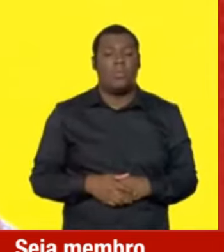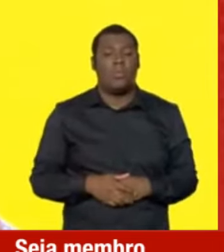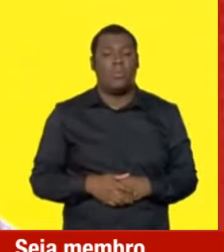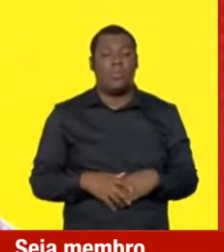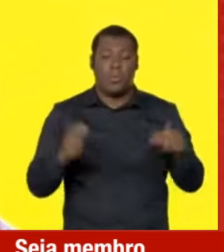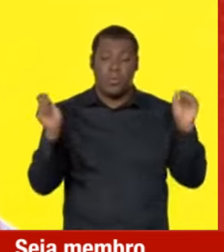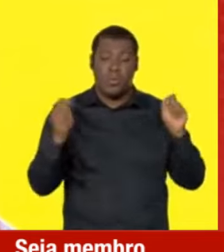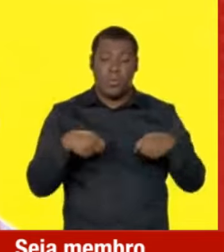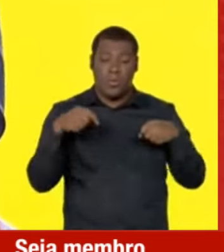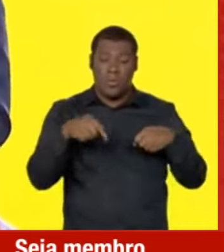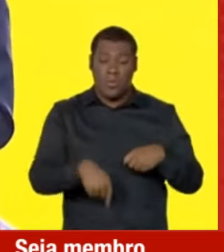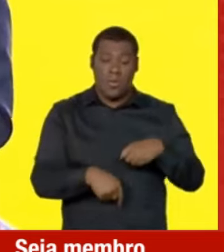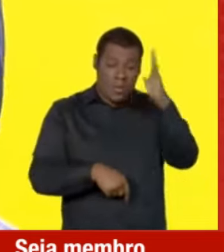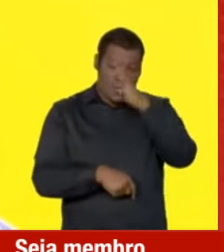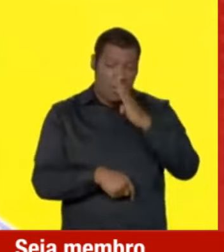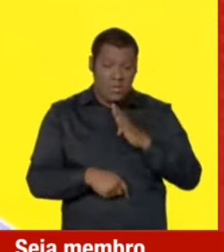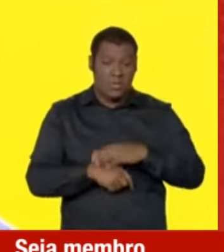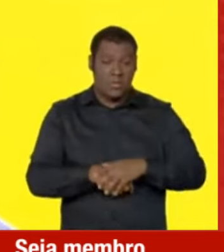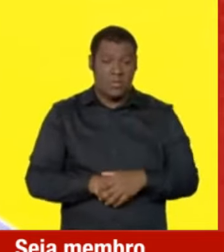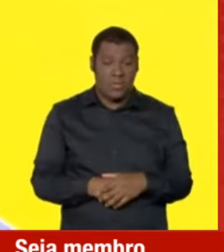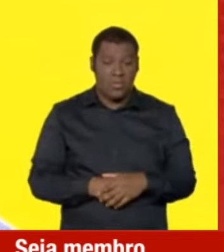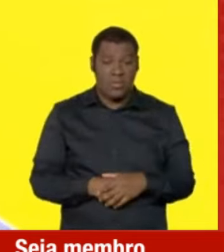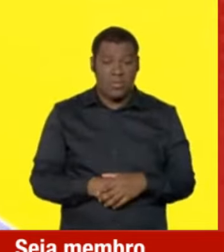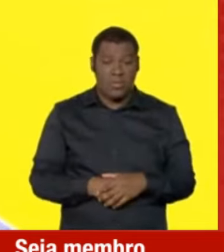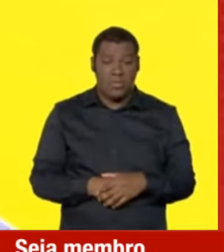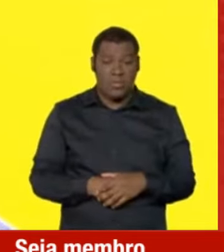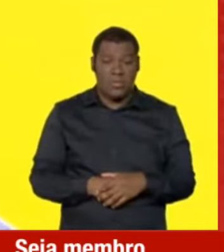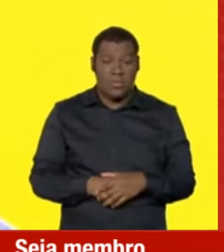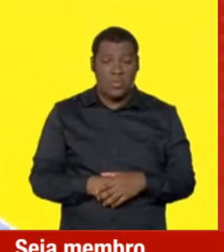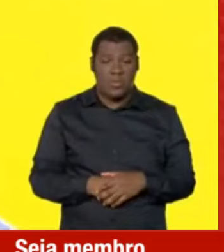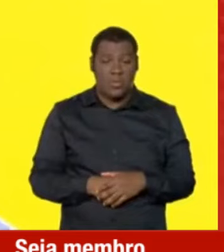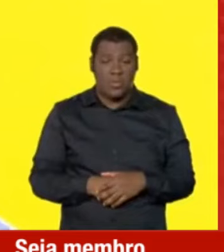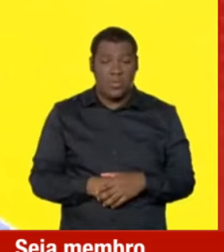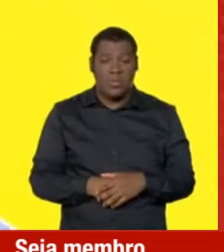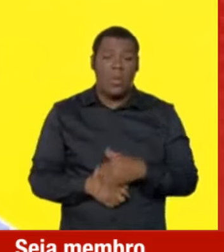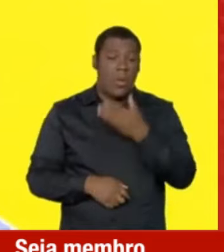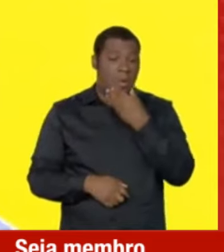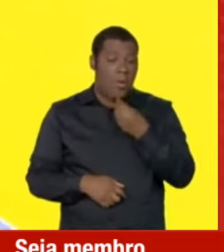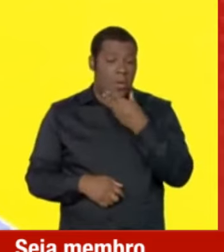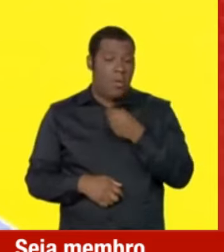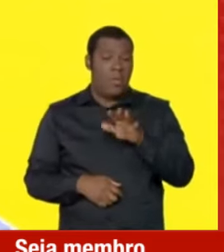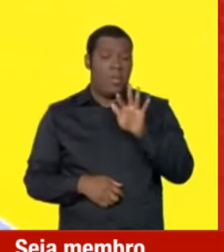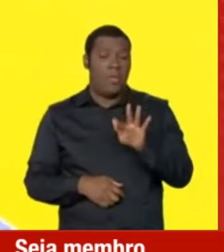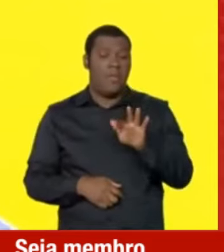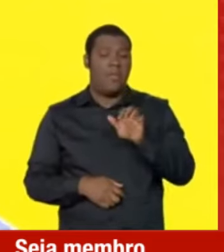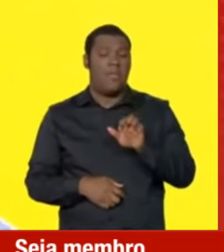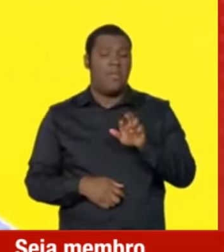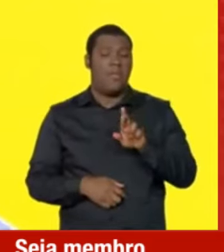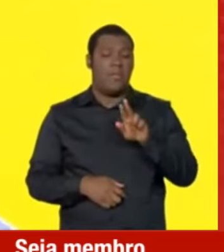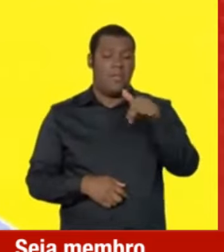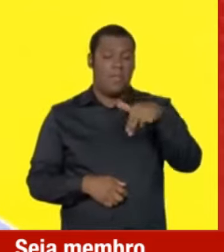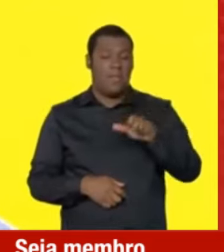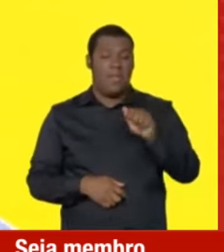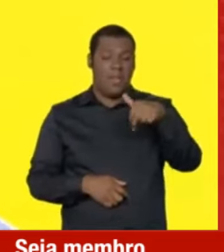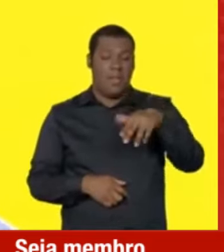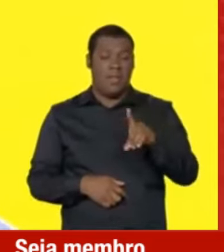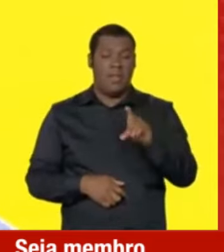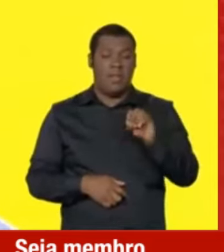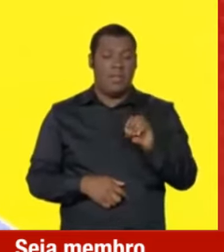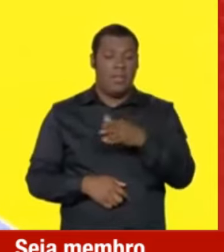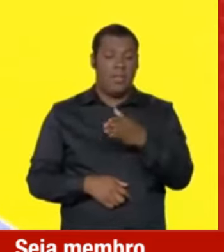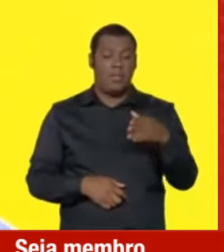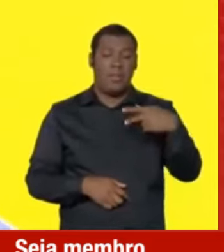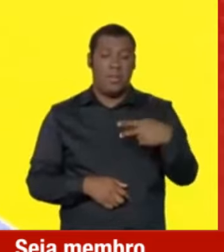ambiente em que a Engea, representada aqui pelo nosso Fernando Pimentel, possa usar os seus recursos